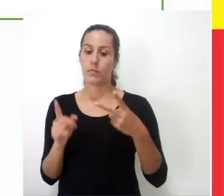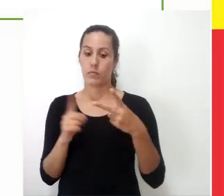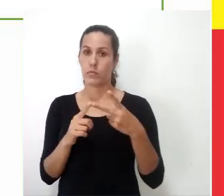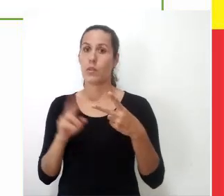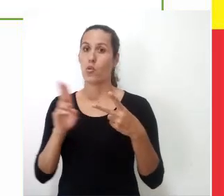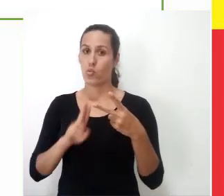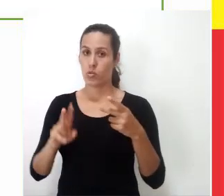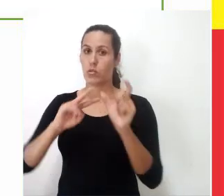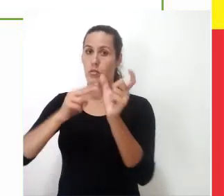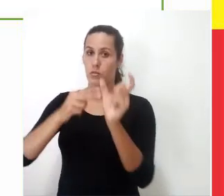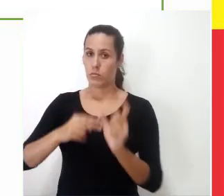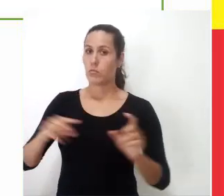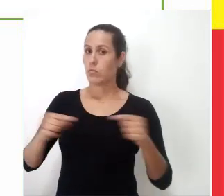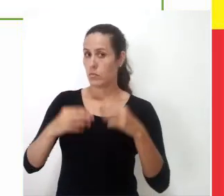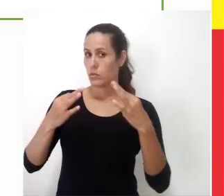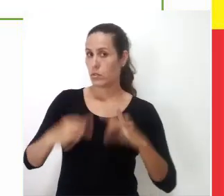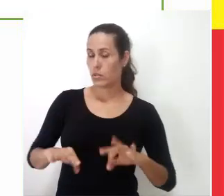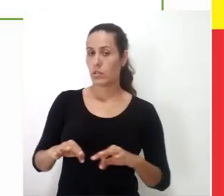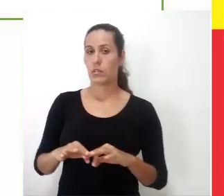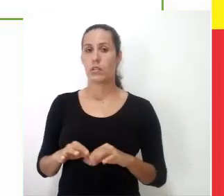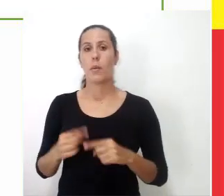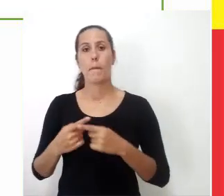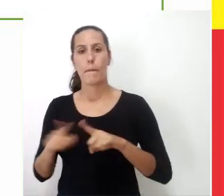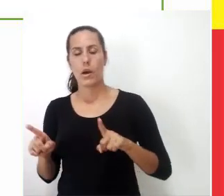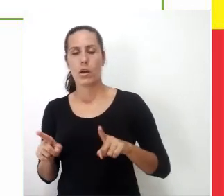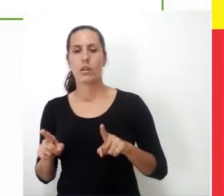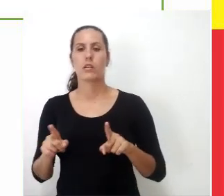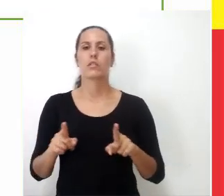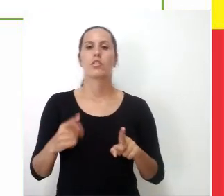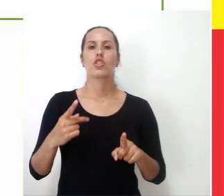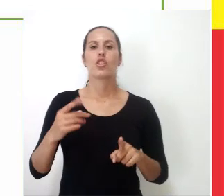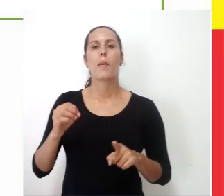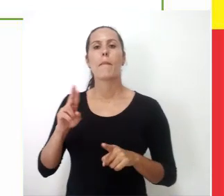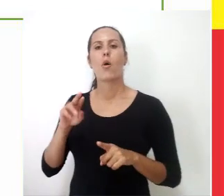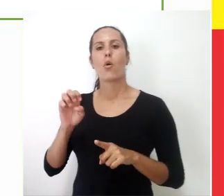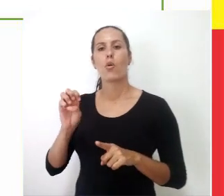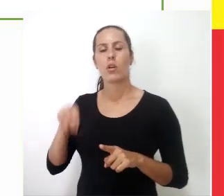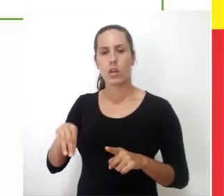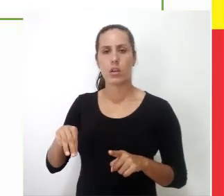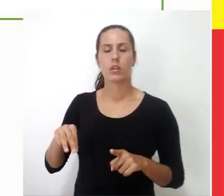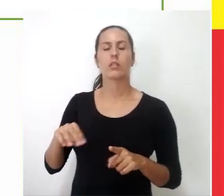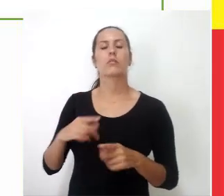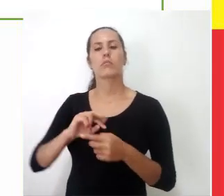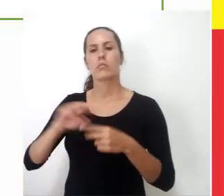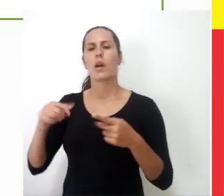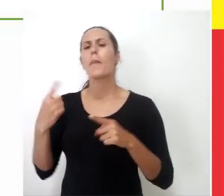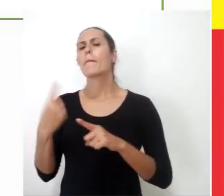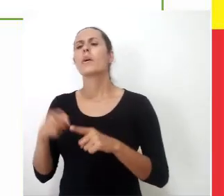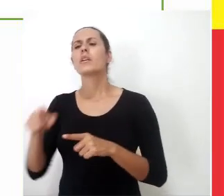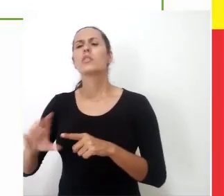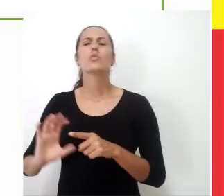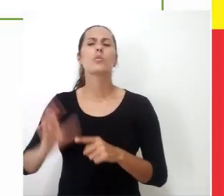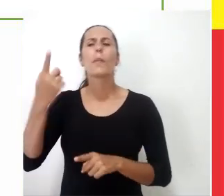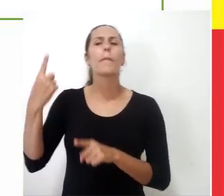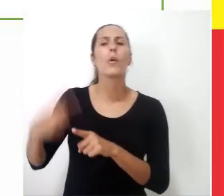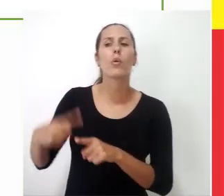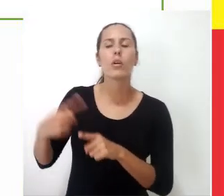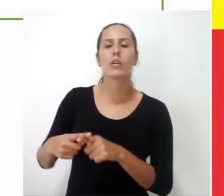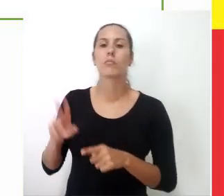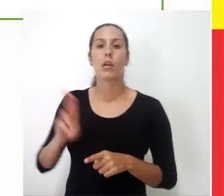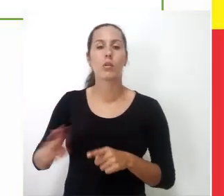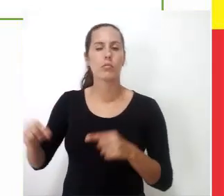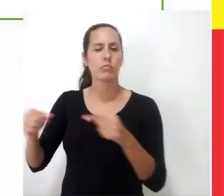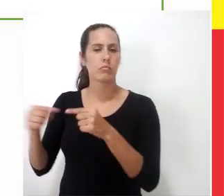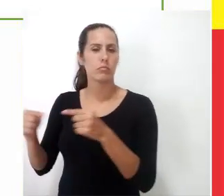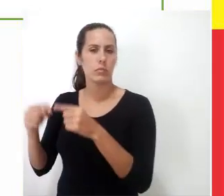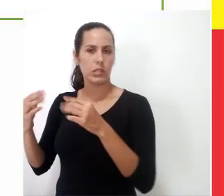utilizar as conjunções, né? Mas, porém, contudo, todavia, no entanto, certo? Isso acontece porque, veja só, o uso